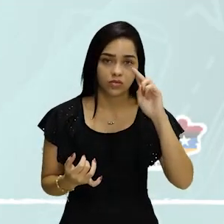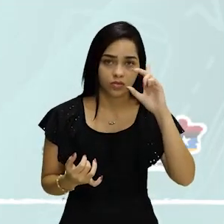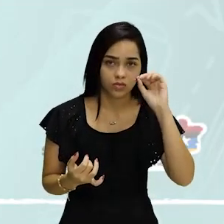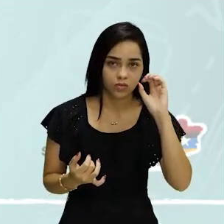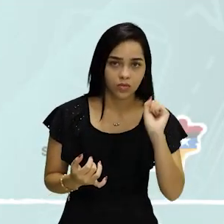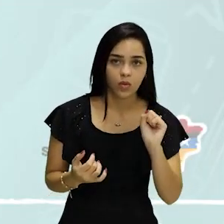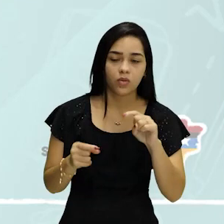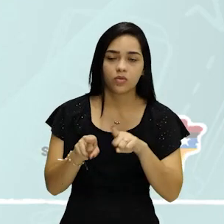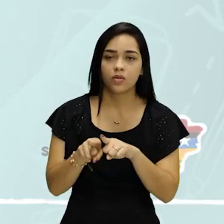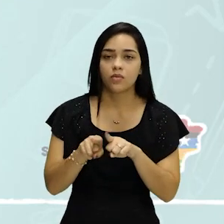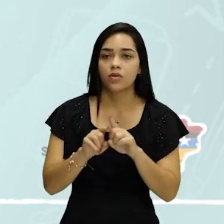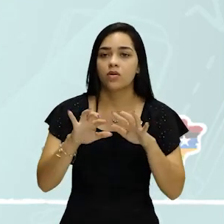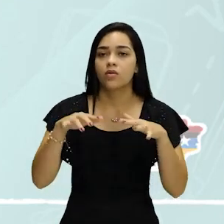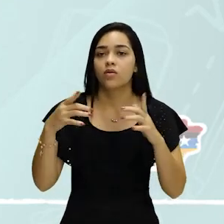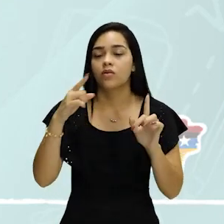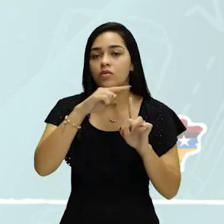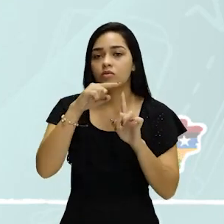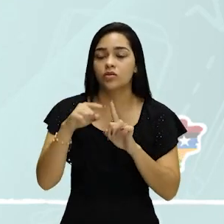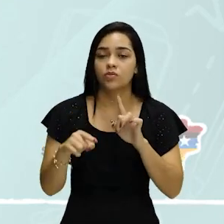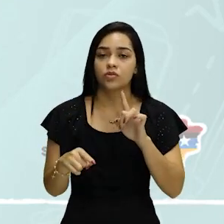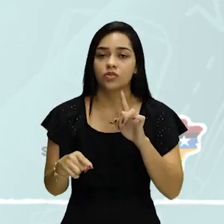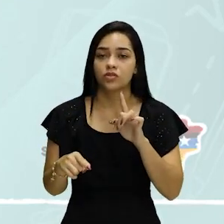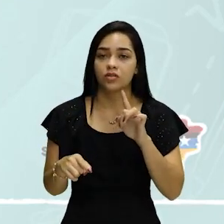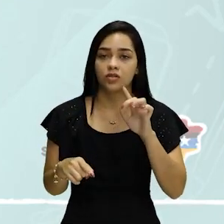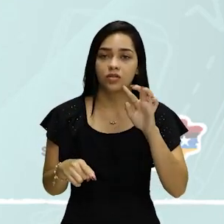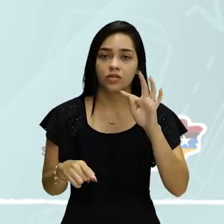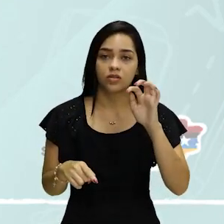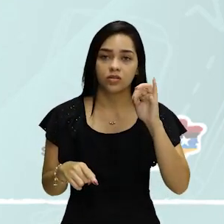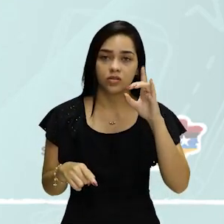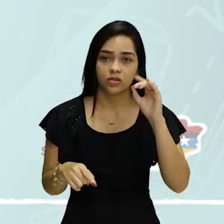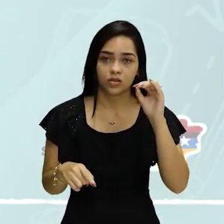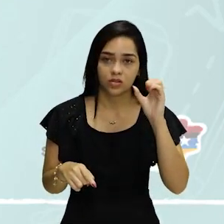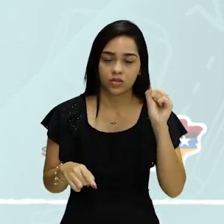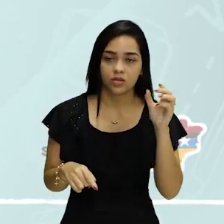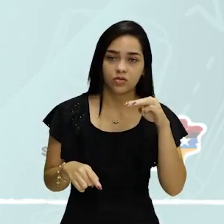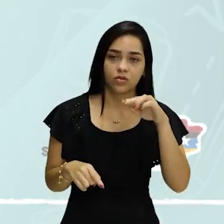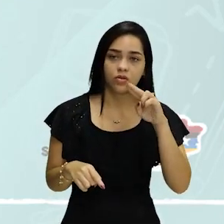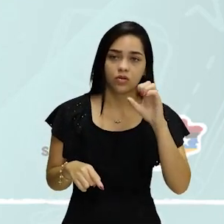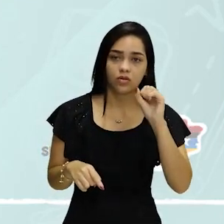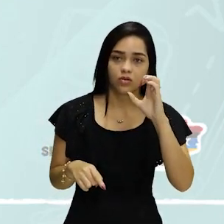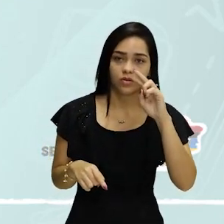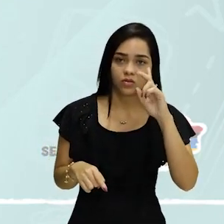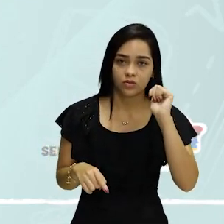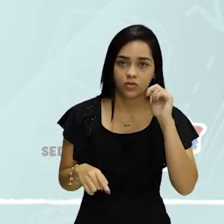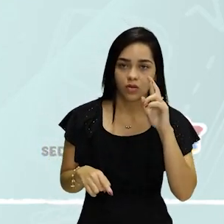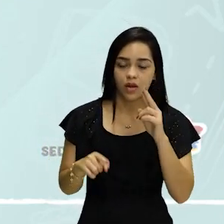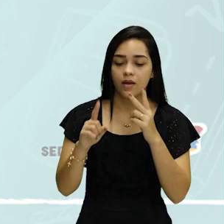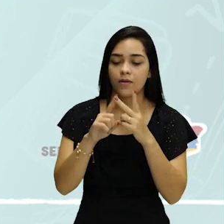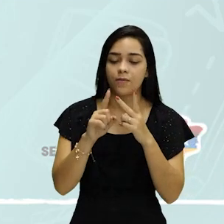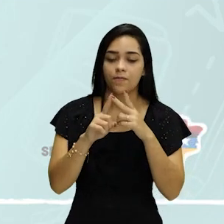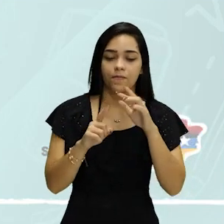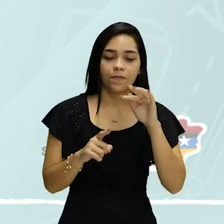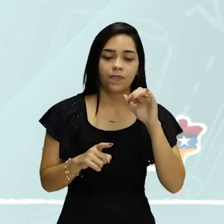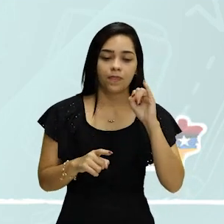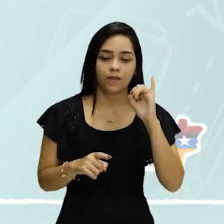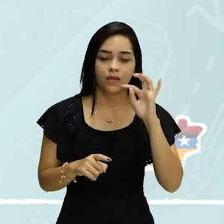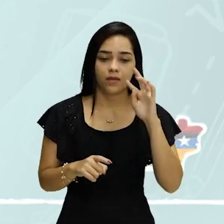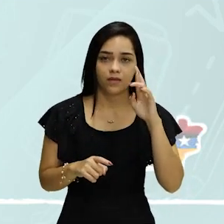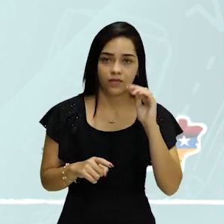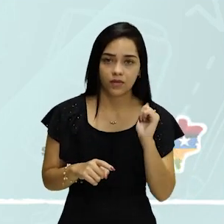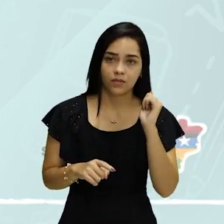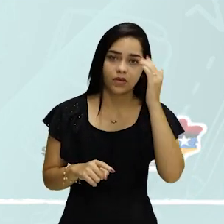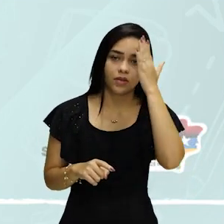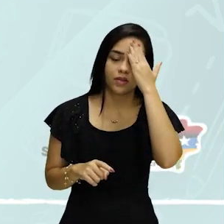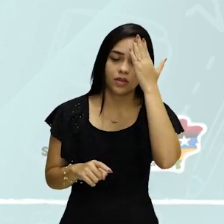Quais são os tipos de tecidos musculares? Aqui nós vamos falar de tecido muscular, fibra muscular, vamos entender